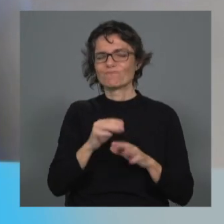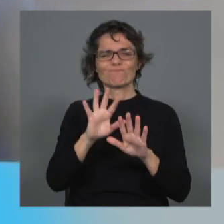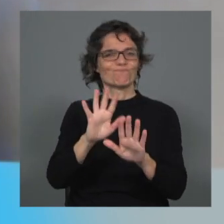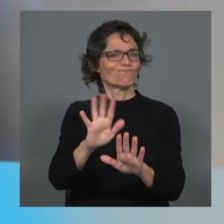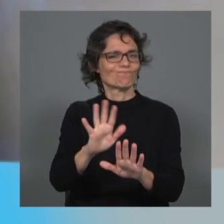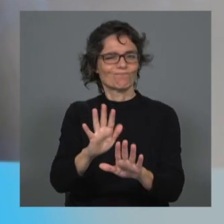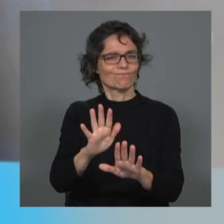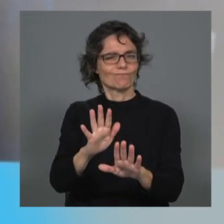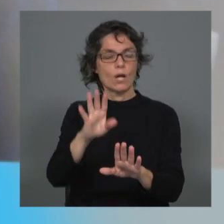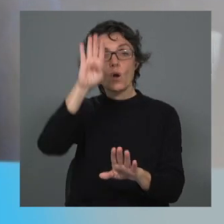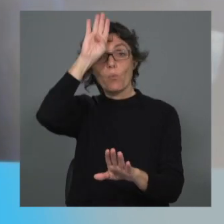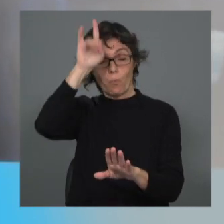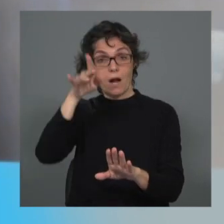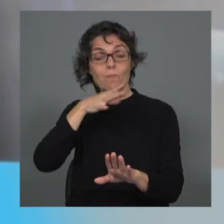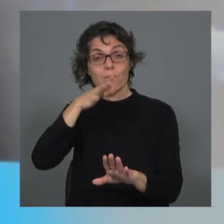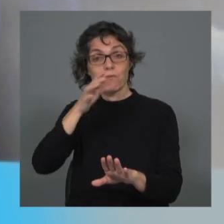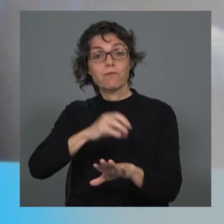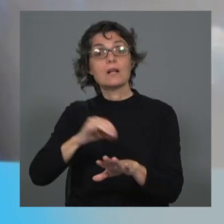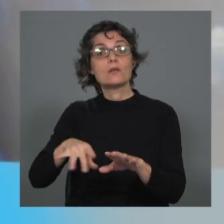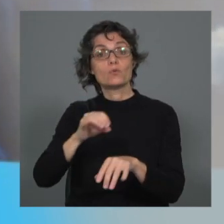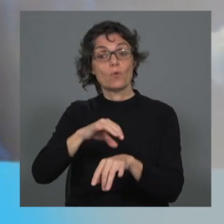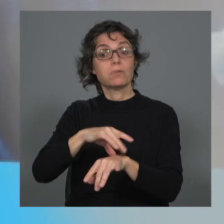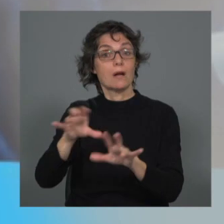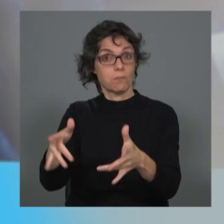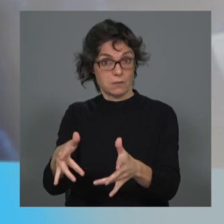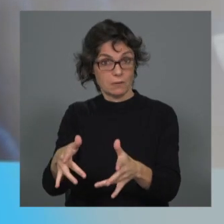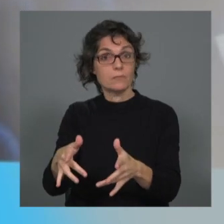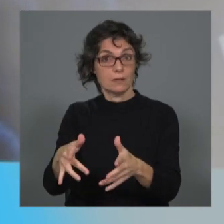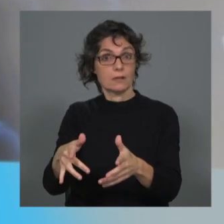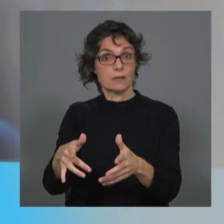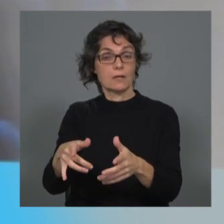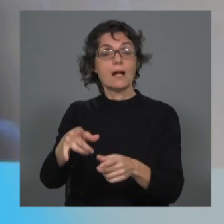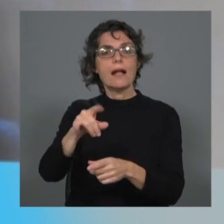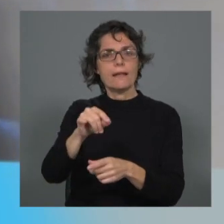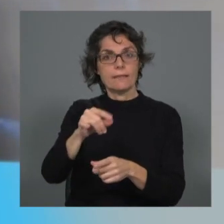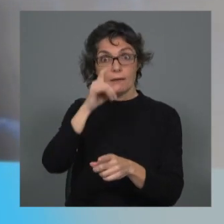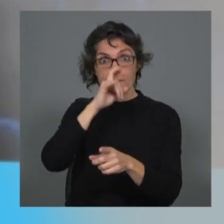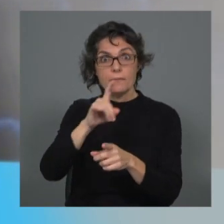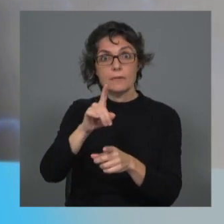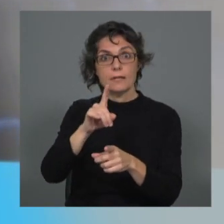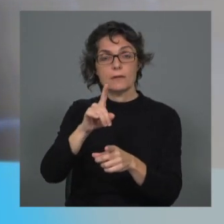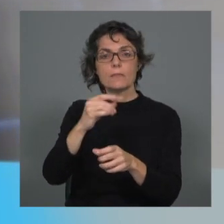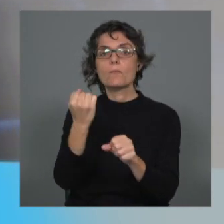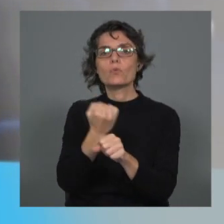O Papa fala das pandemias, mas recorda também a precariedade no